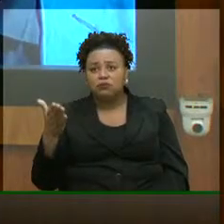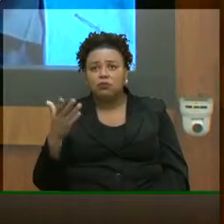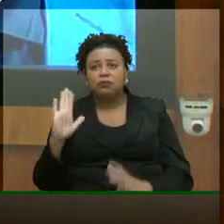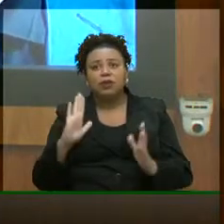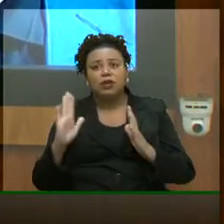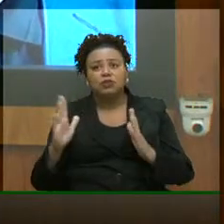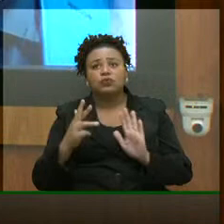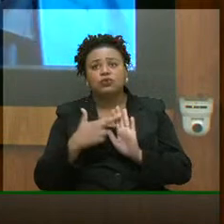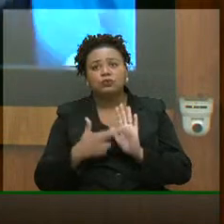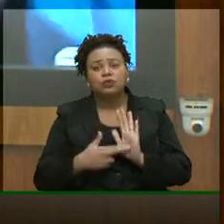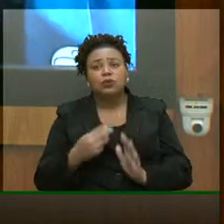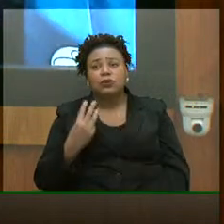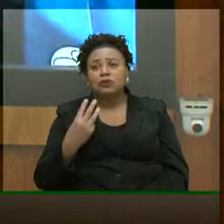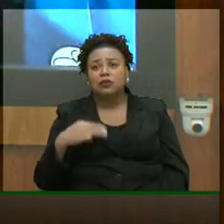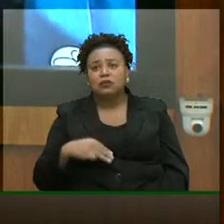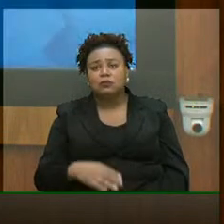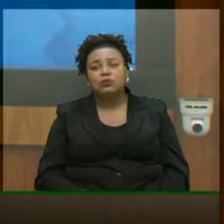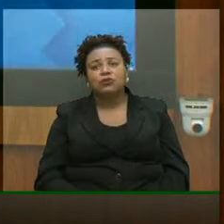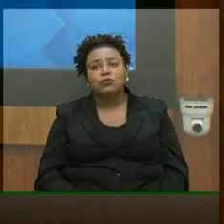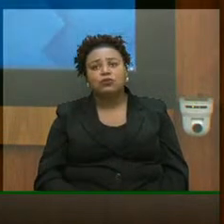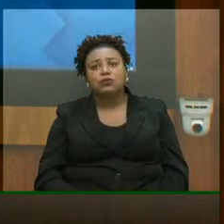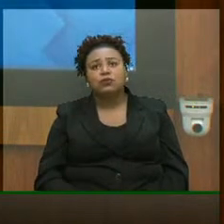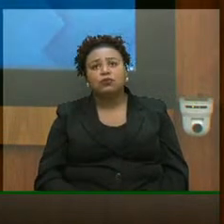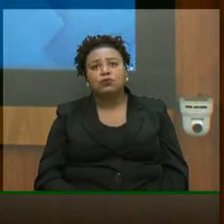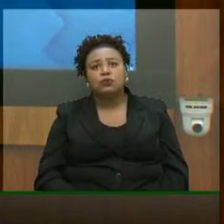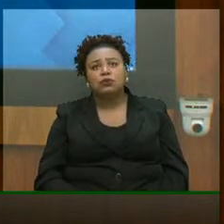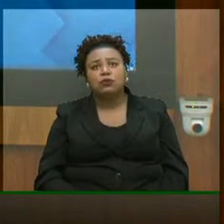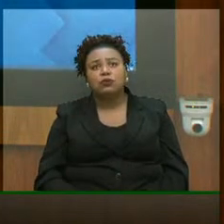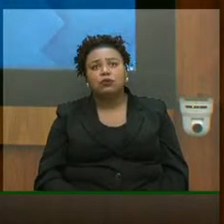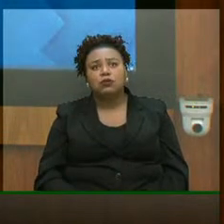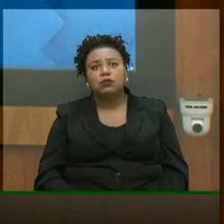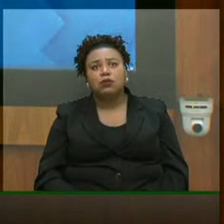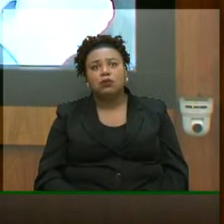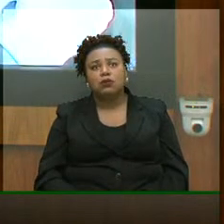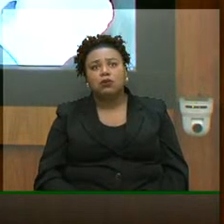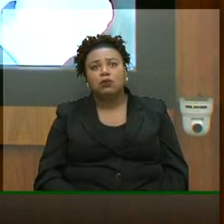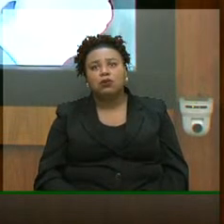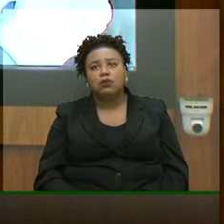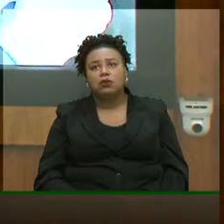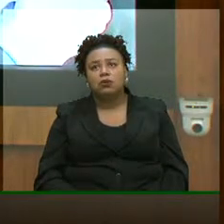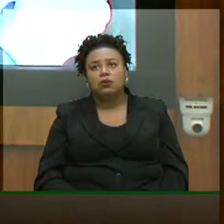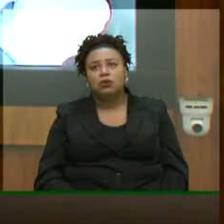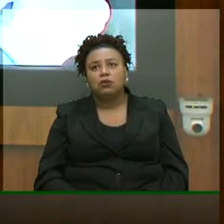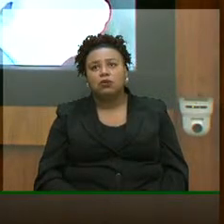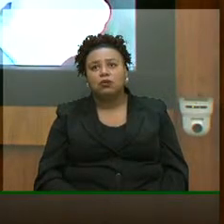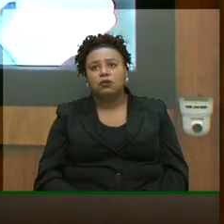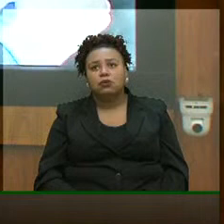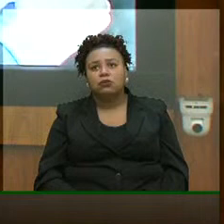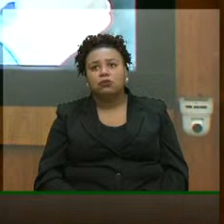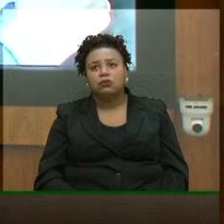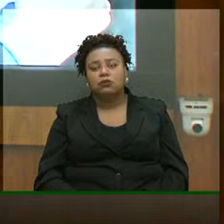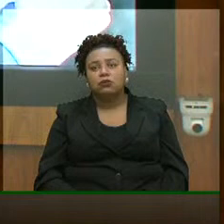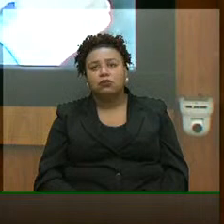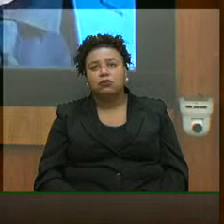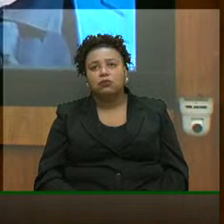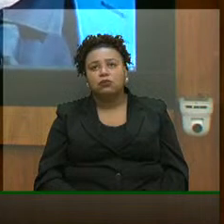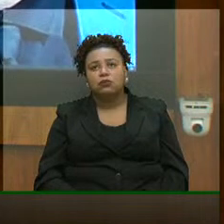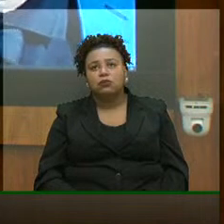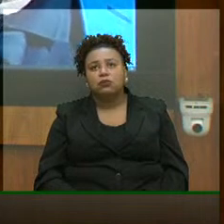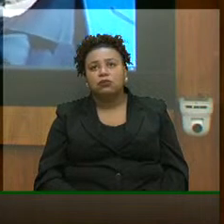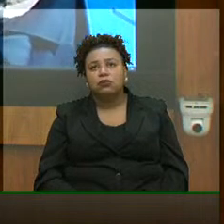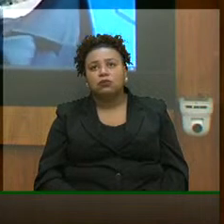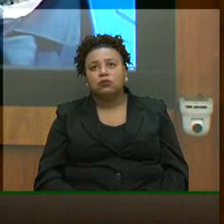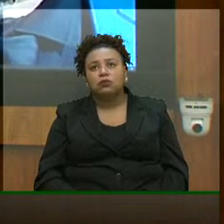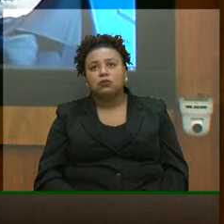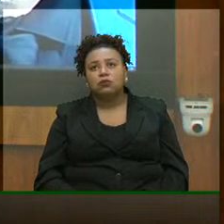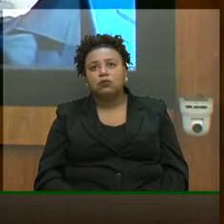tempo regimental de 3 minutos. Ou palavra que eu uso muito excessivamente, tu acha? Só aperta seu microfone,